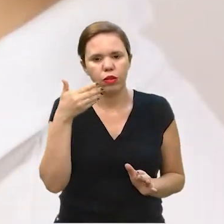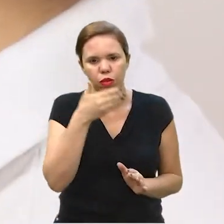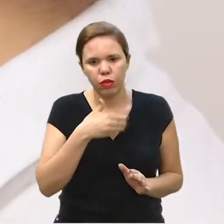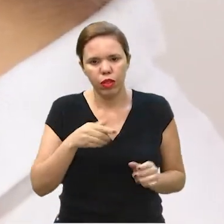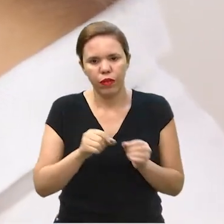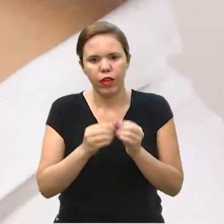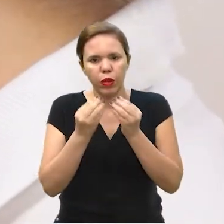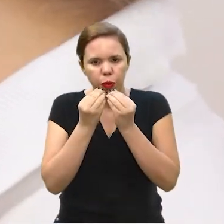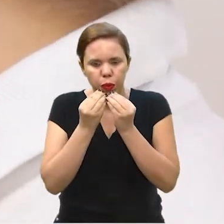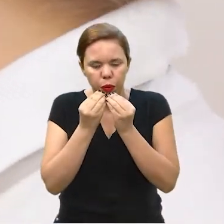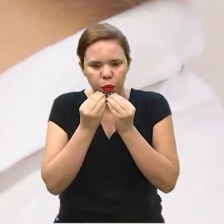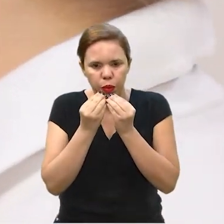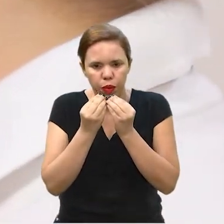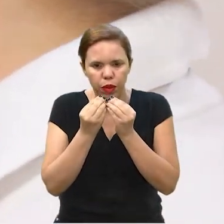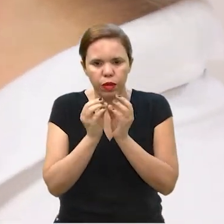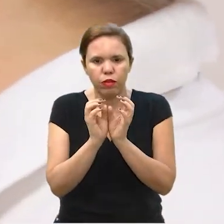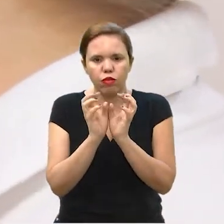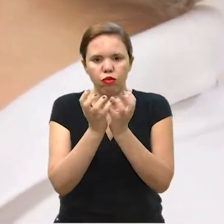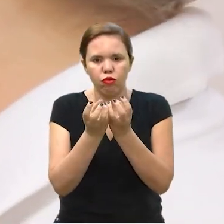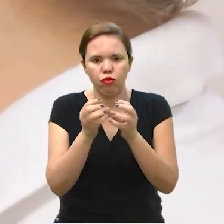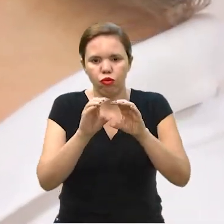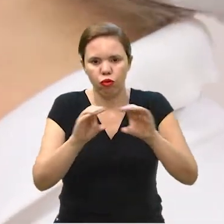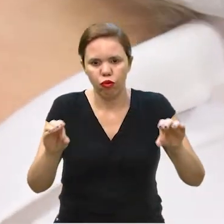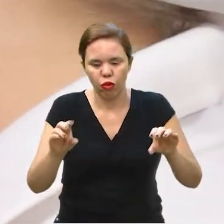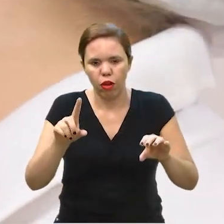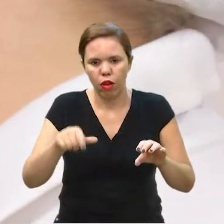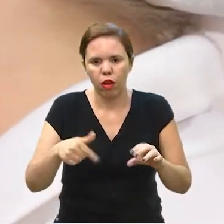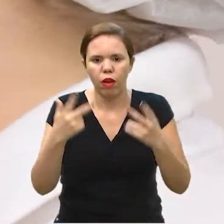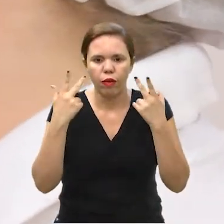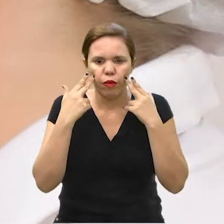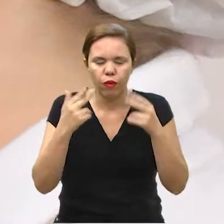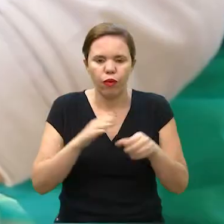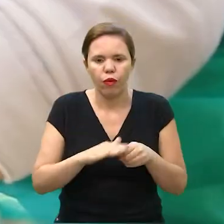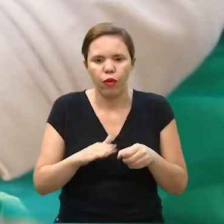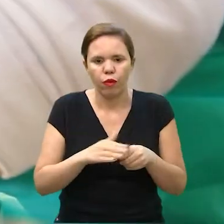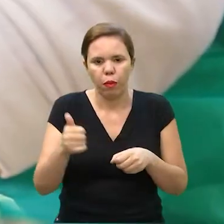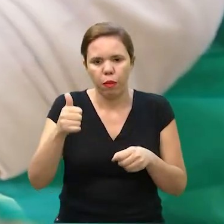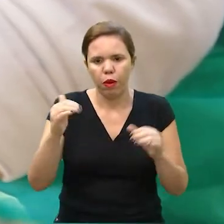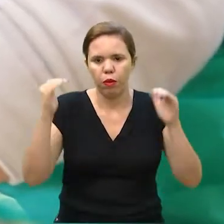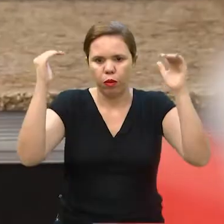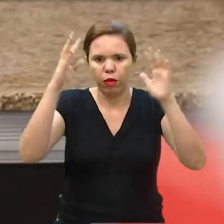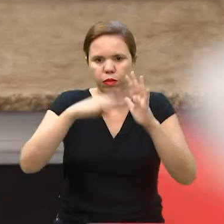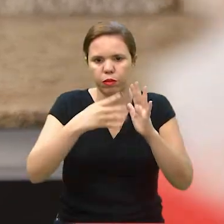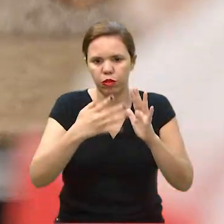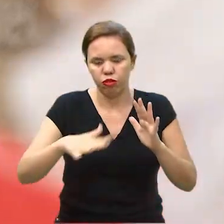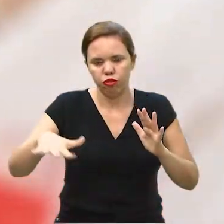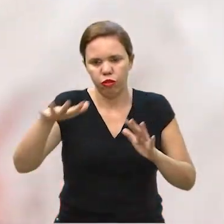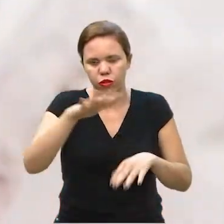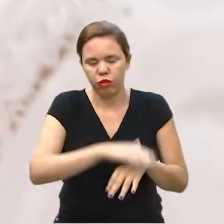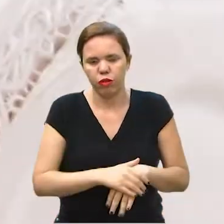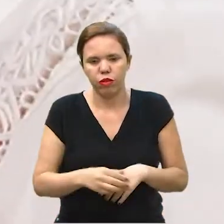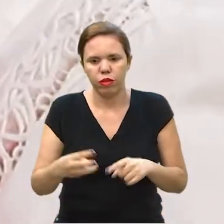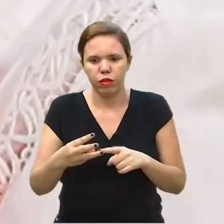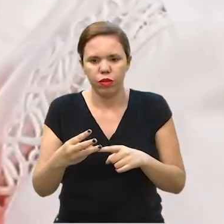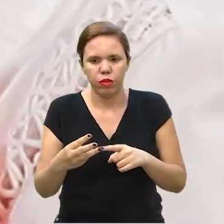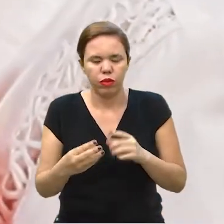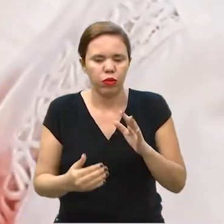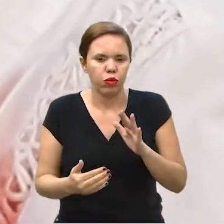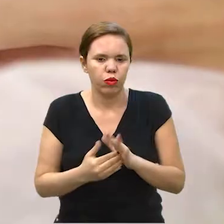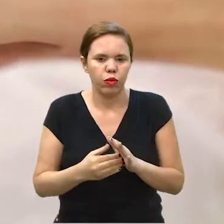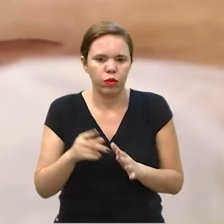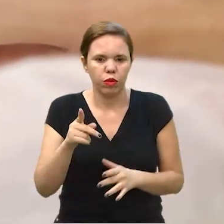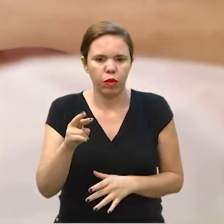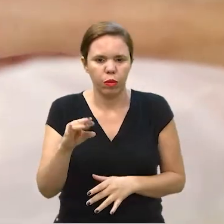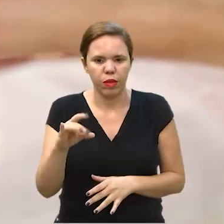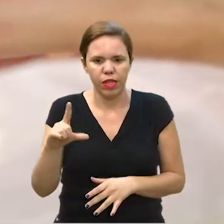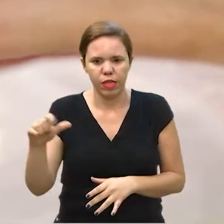mini hambúrgueres de abobrinha. Uma opção vegana que a levou para o primeiro lugar da tabela geral. A terceira e última a cozinhar foi a